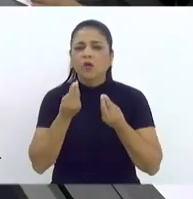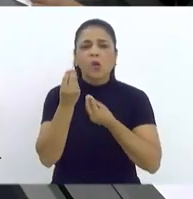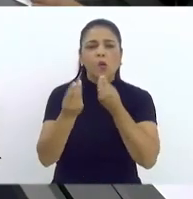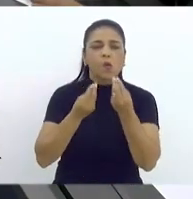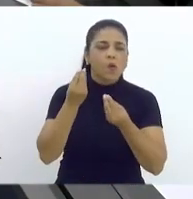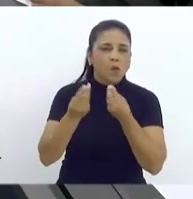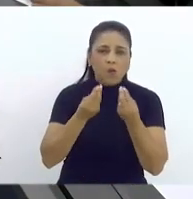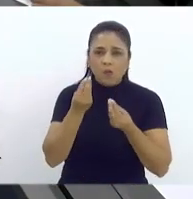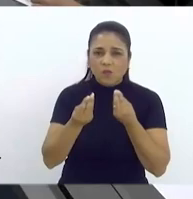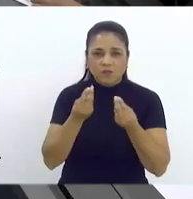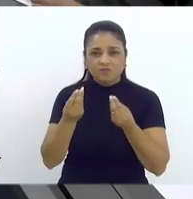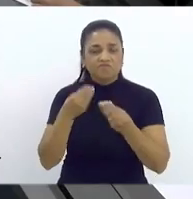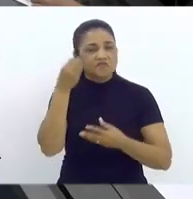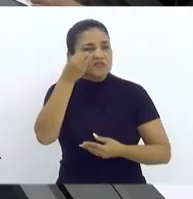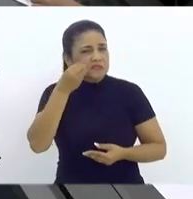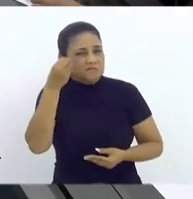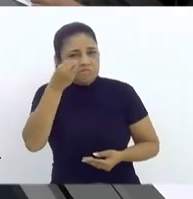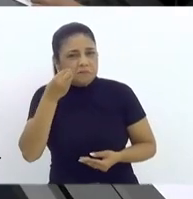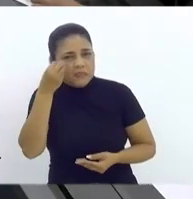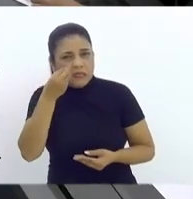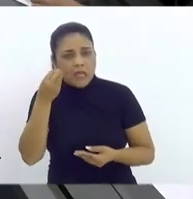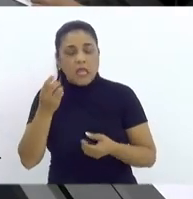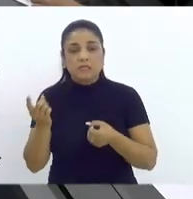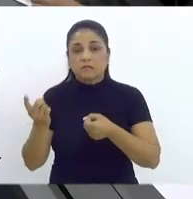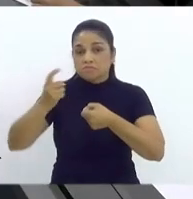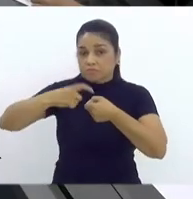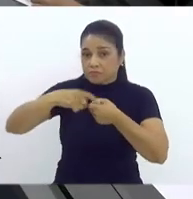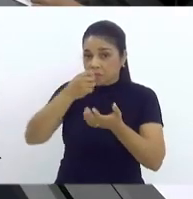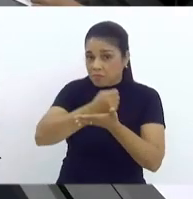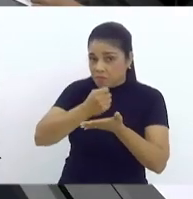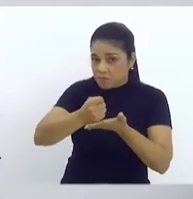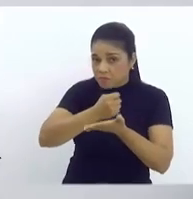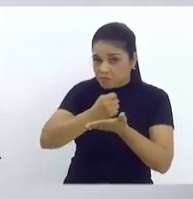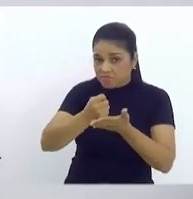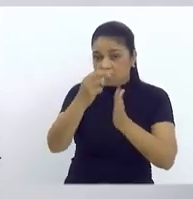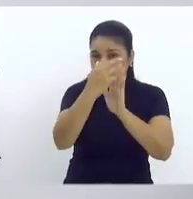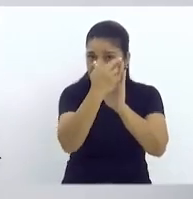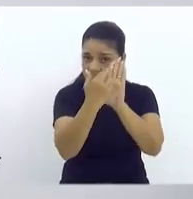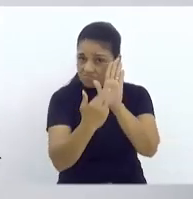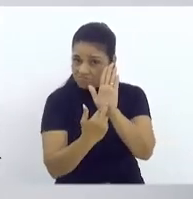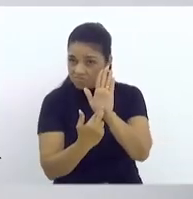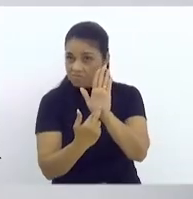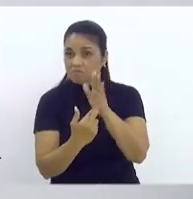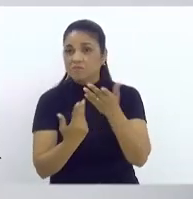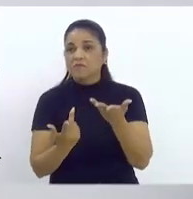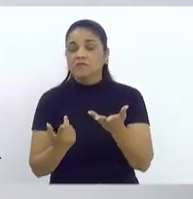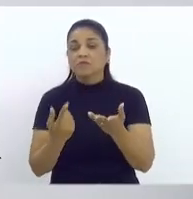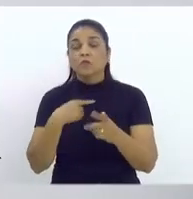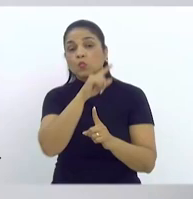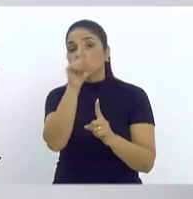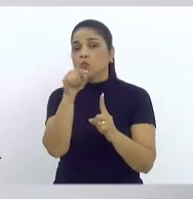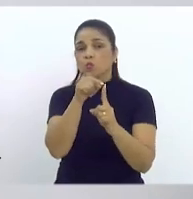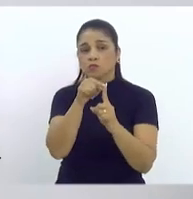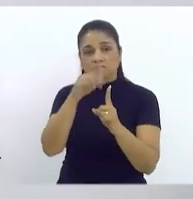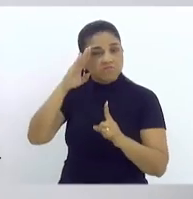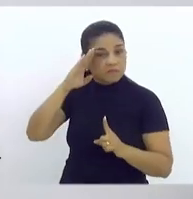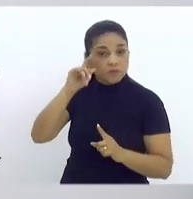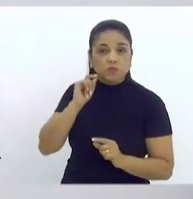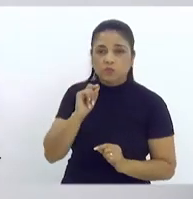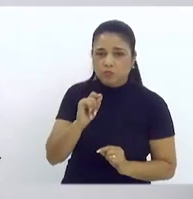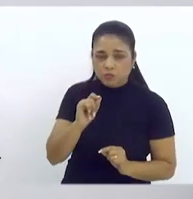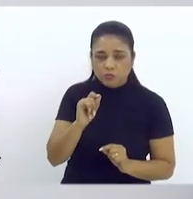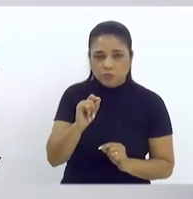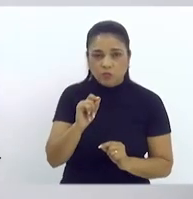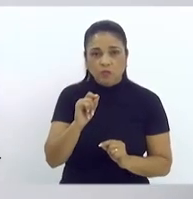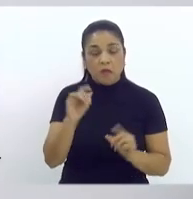mais dessa experiência da concessão junto com o aspecto regulatório. E o objetivo nosso aqui é